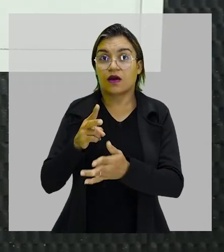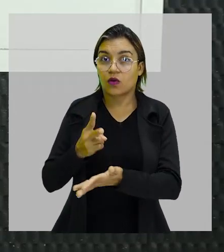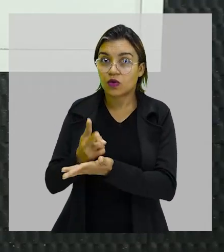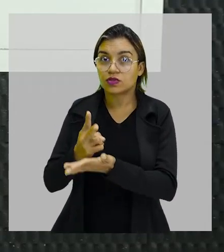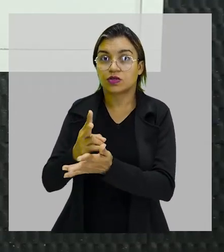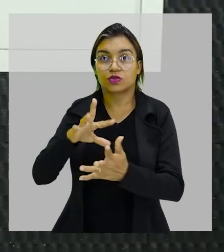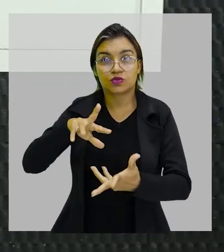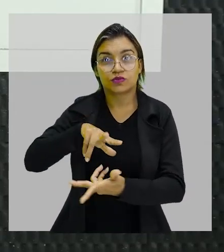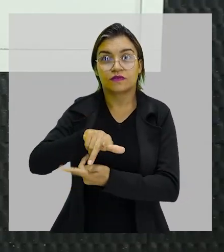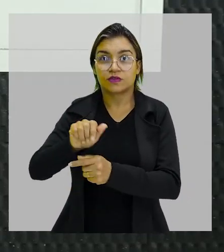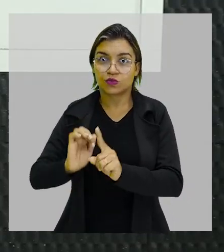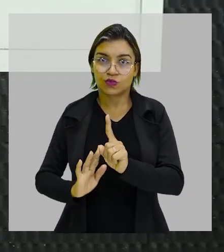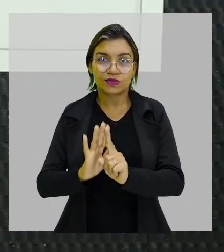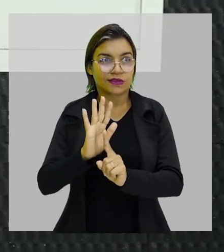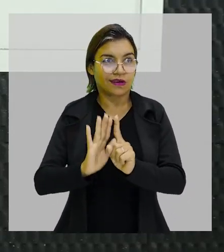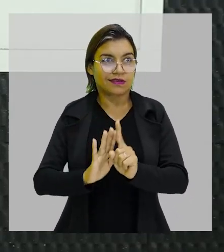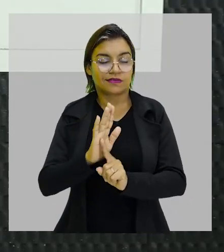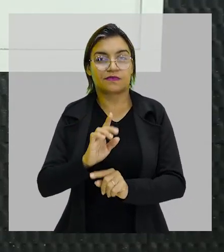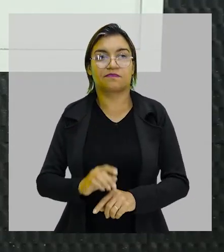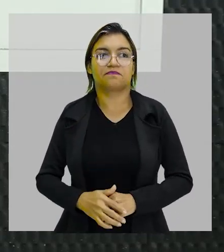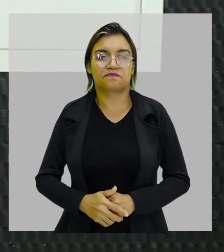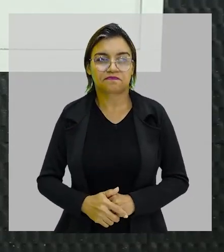né? Então é o seguinte,